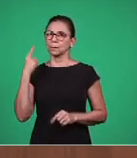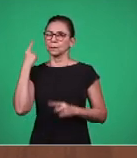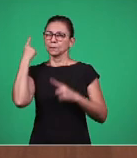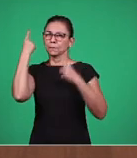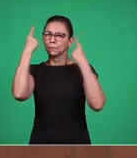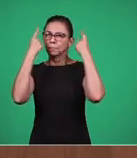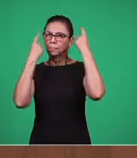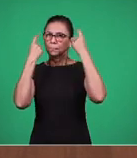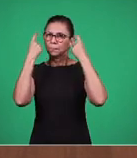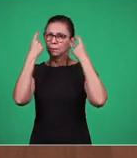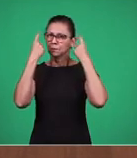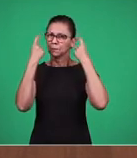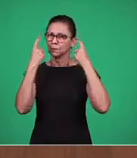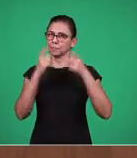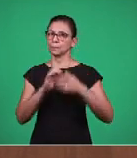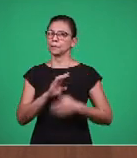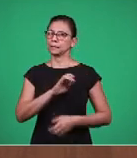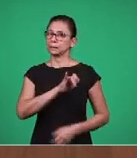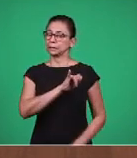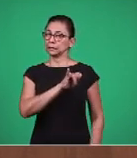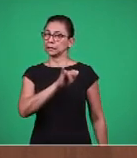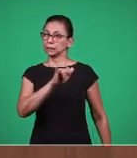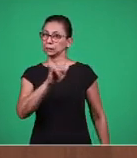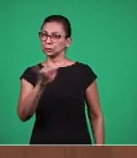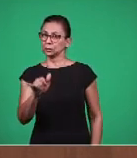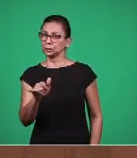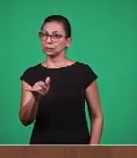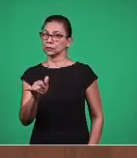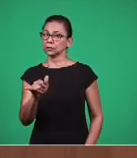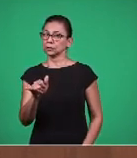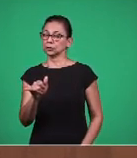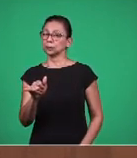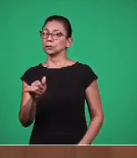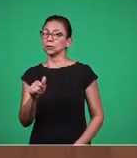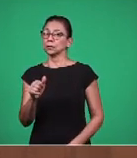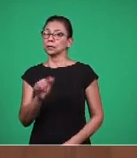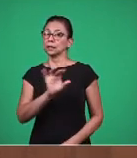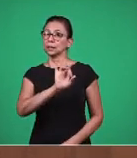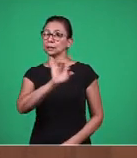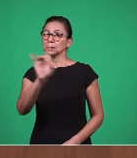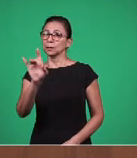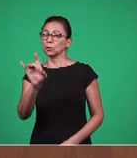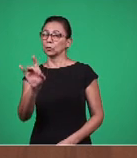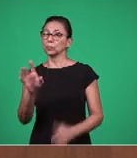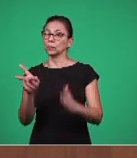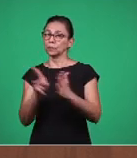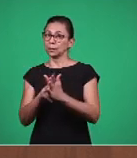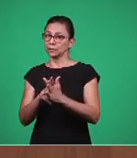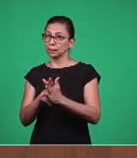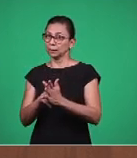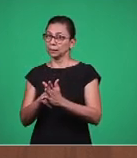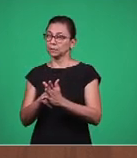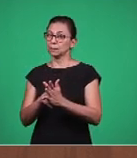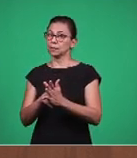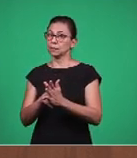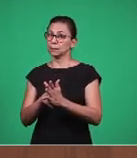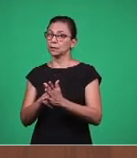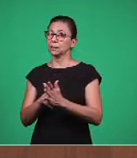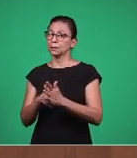preocupados em dizer a nós mesmos, a cada um de nós, da necessidade que temos desse